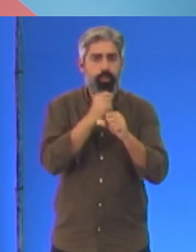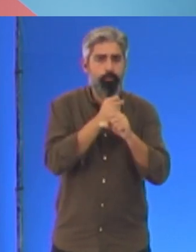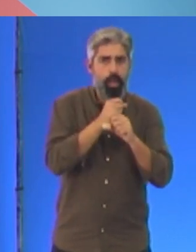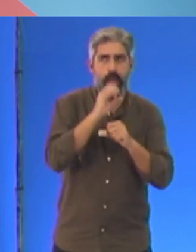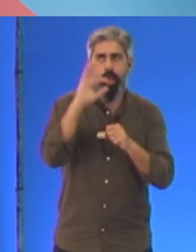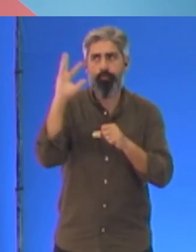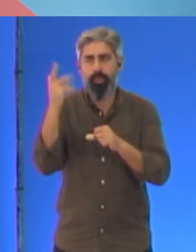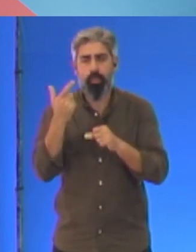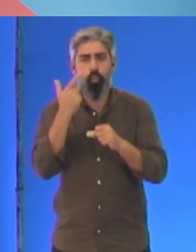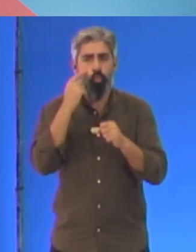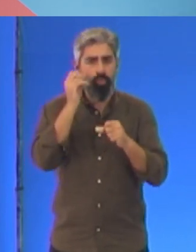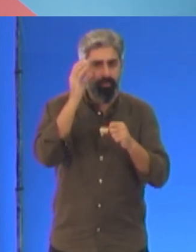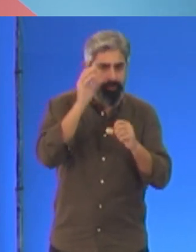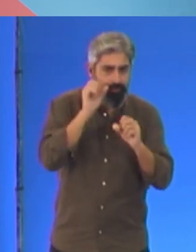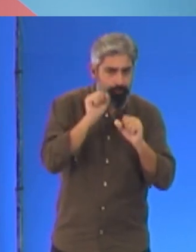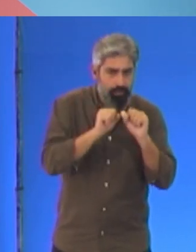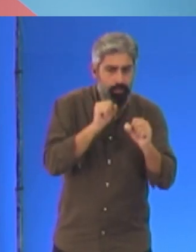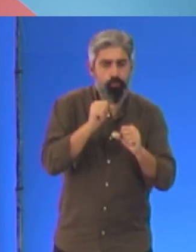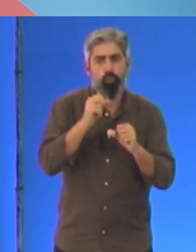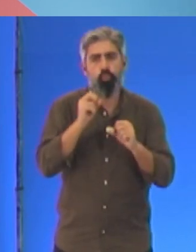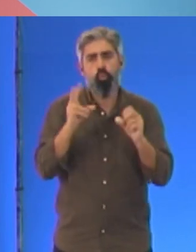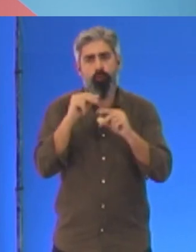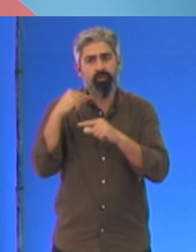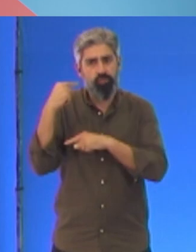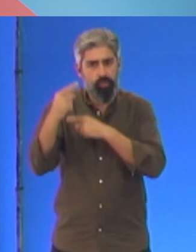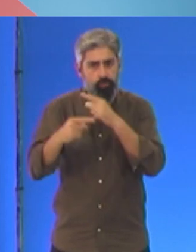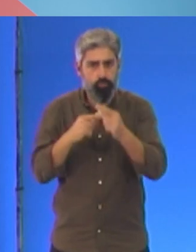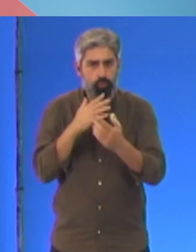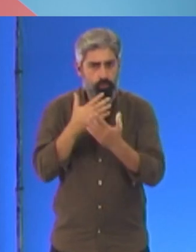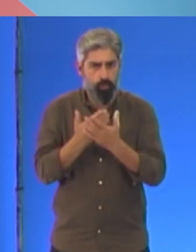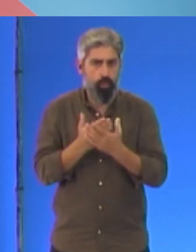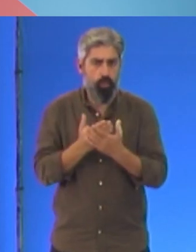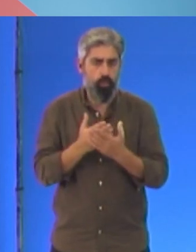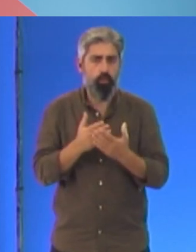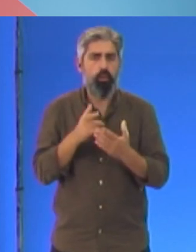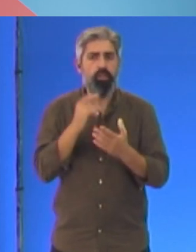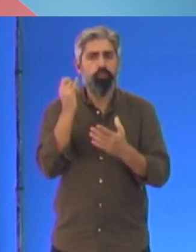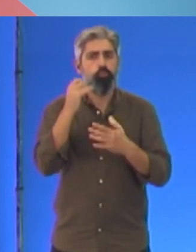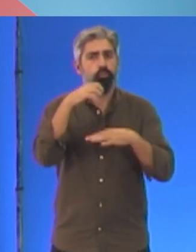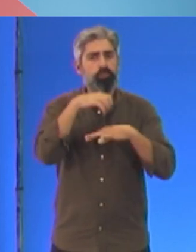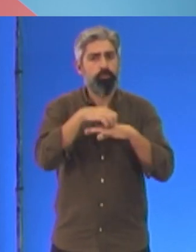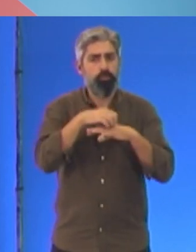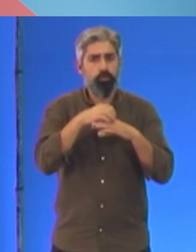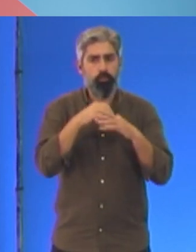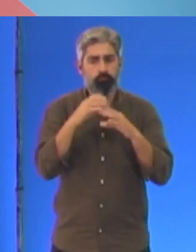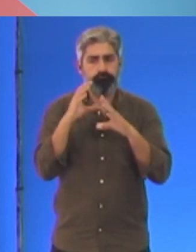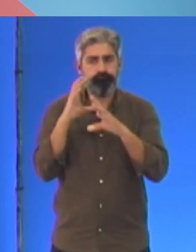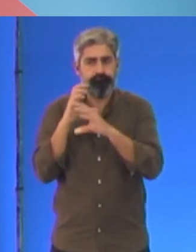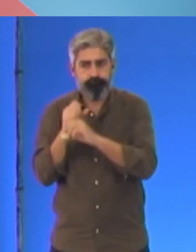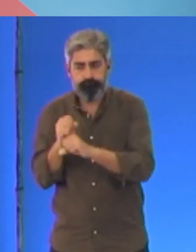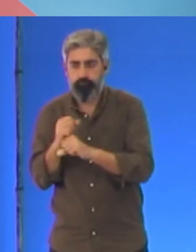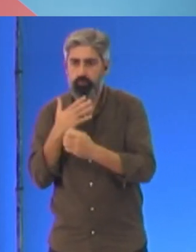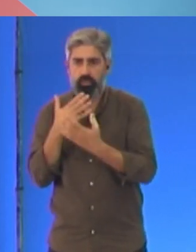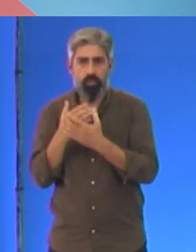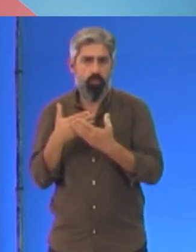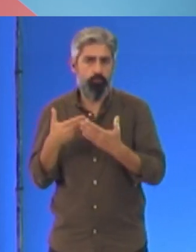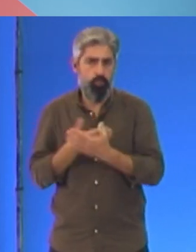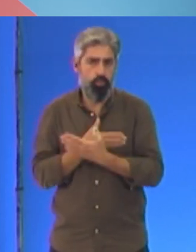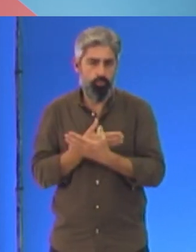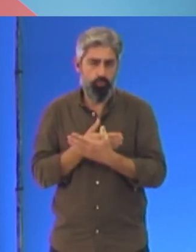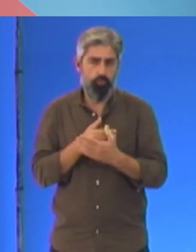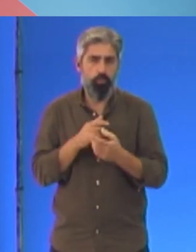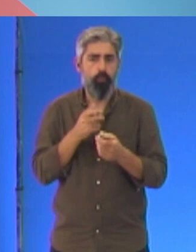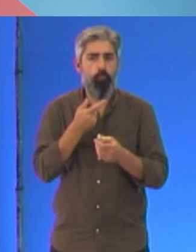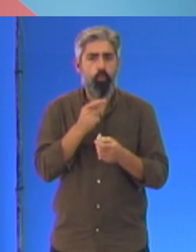conhecimento e novas gerações a deriva para a institucionalização é multífera transformaria o bloco